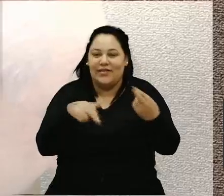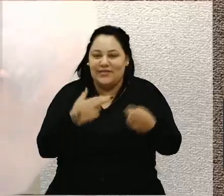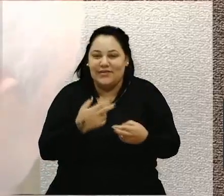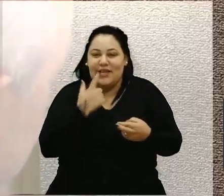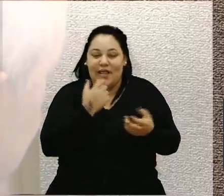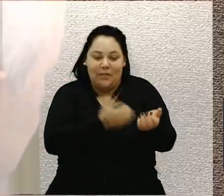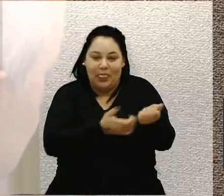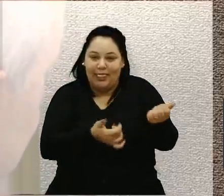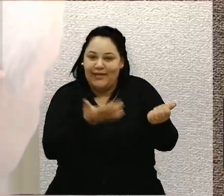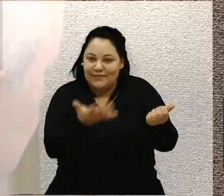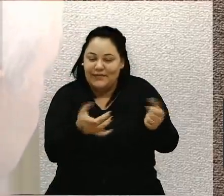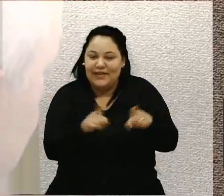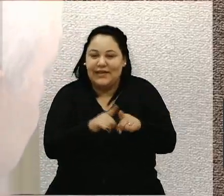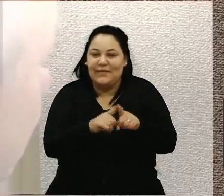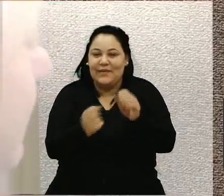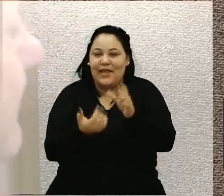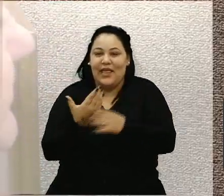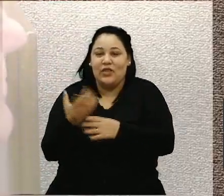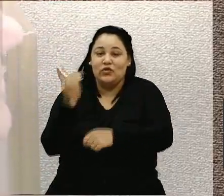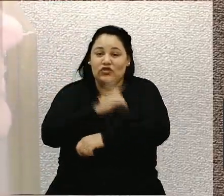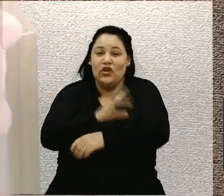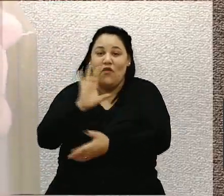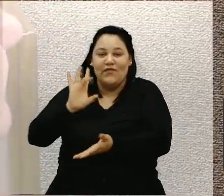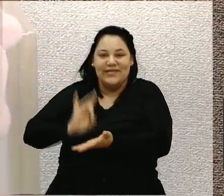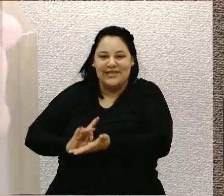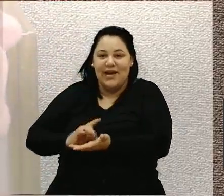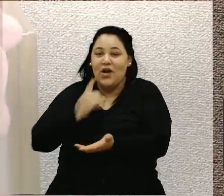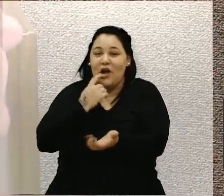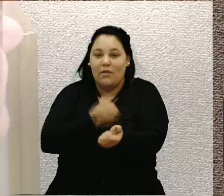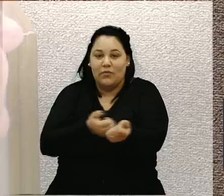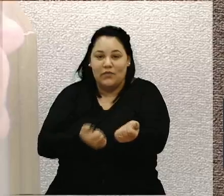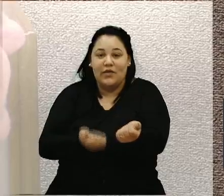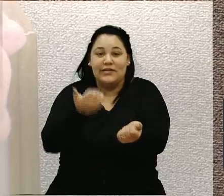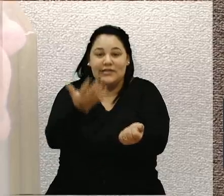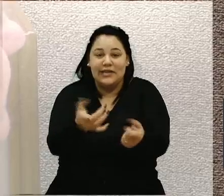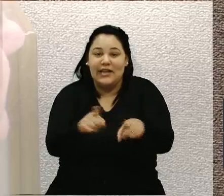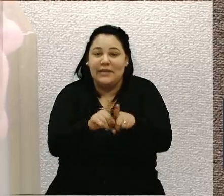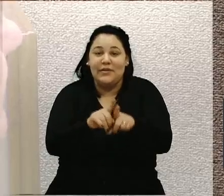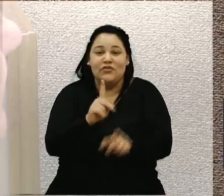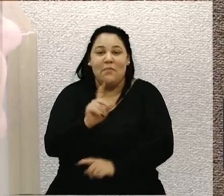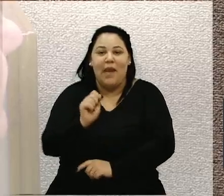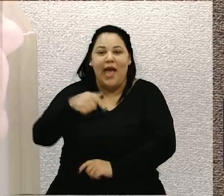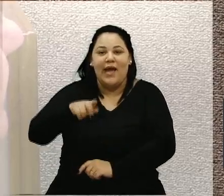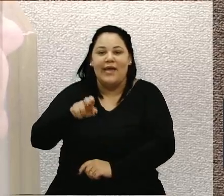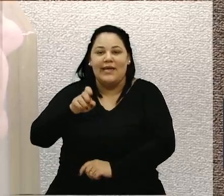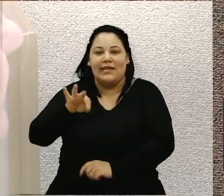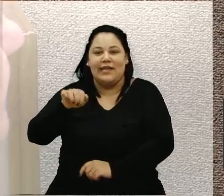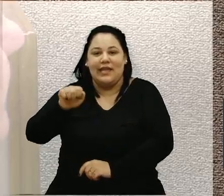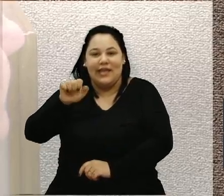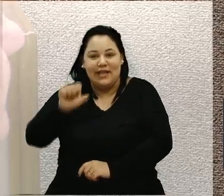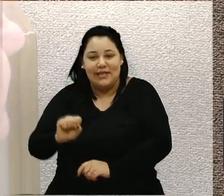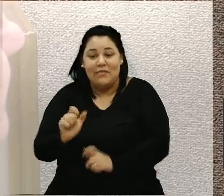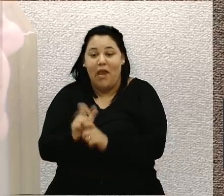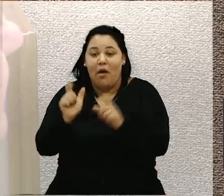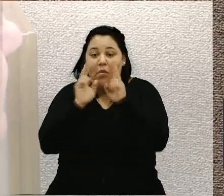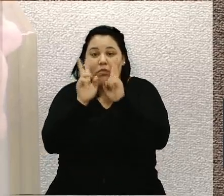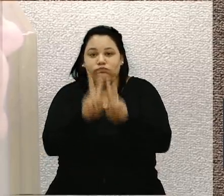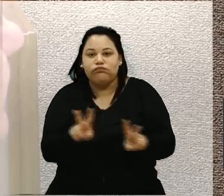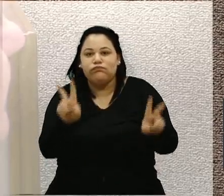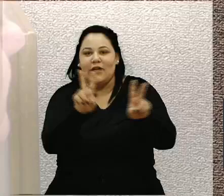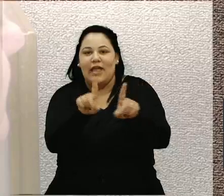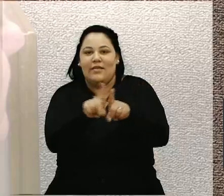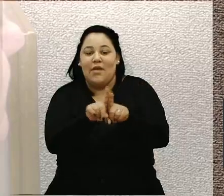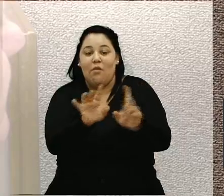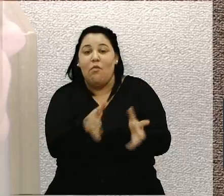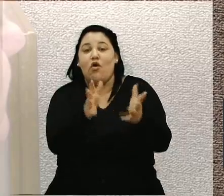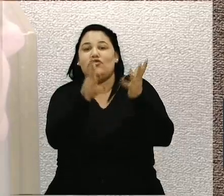projeto do Dia do Doador de Sangue, inclusive do doador de plaquetas também, para justamente a gente dar visibilidade e